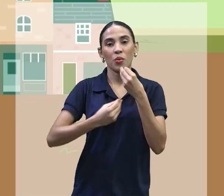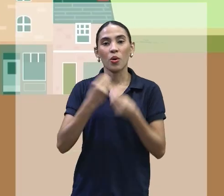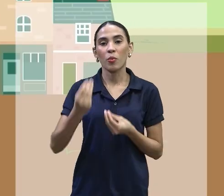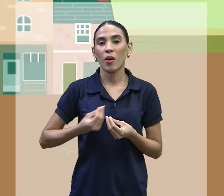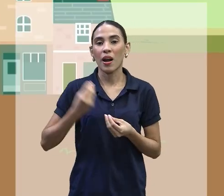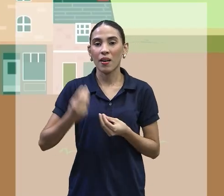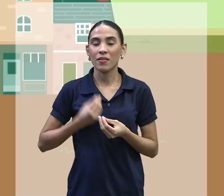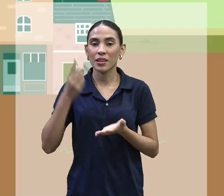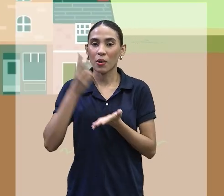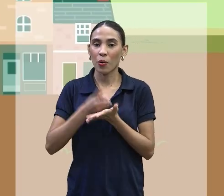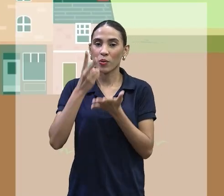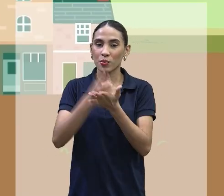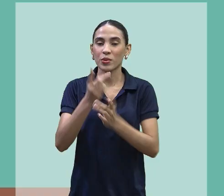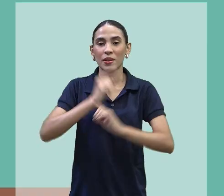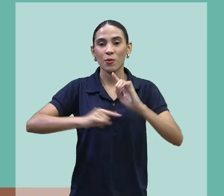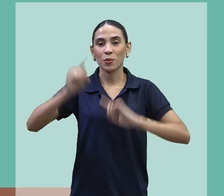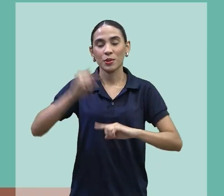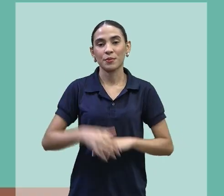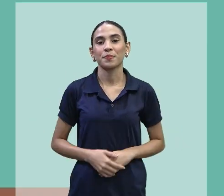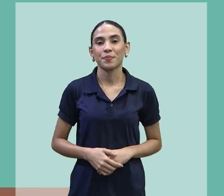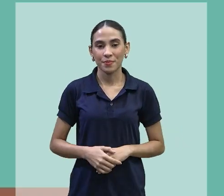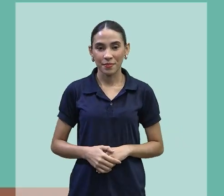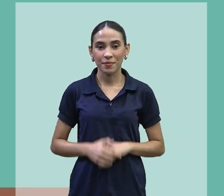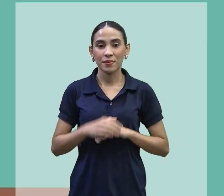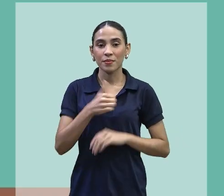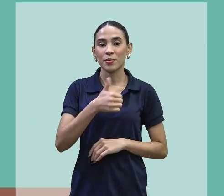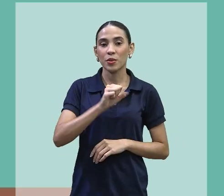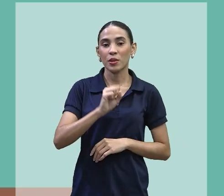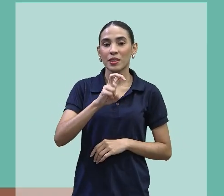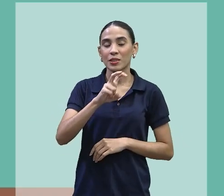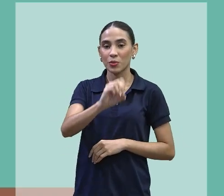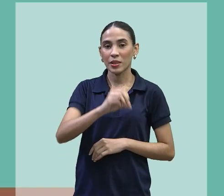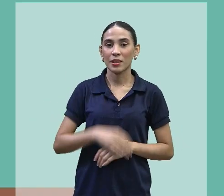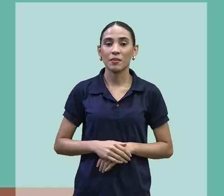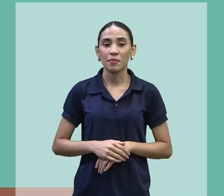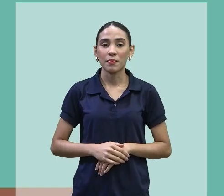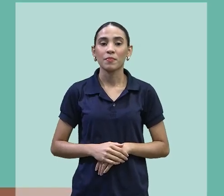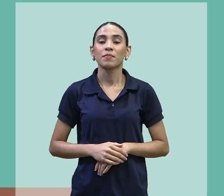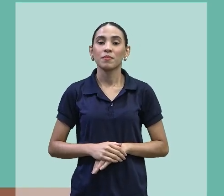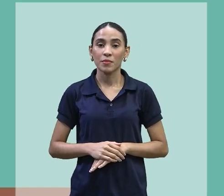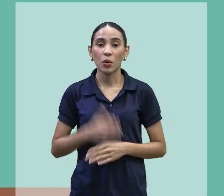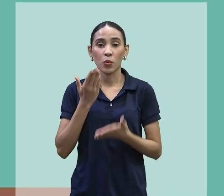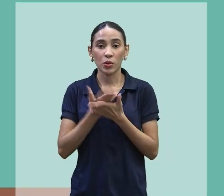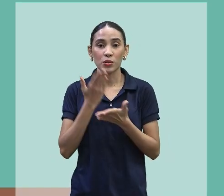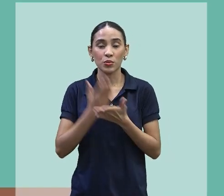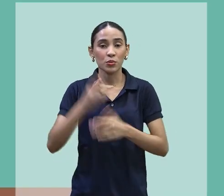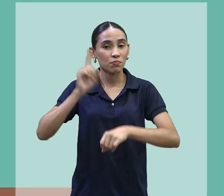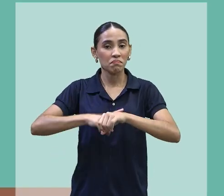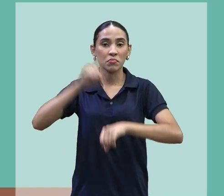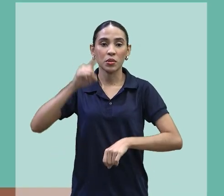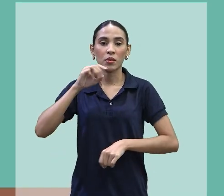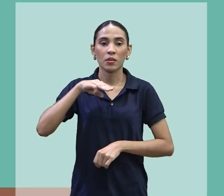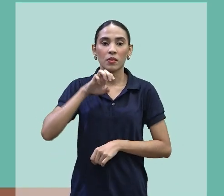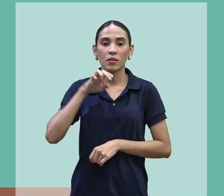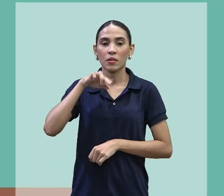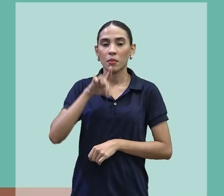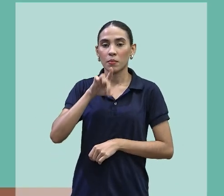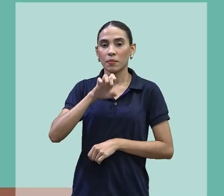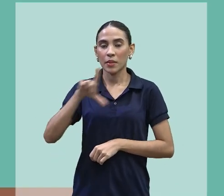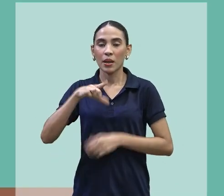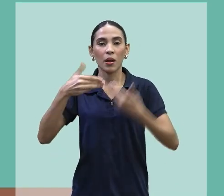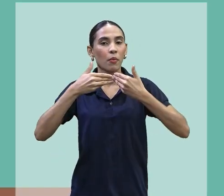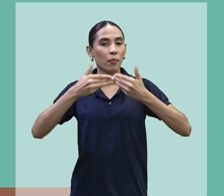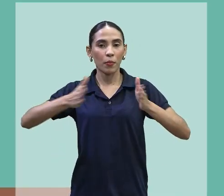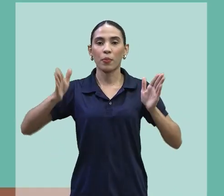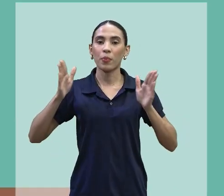se perpetua e evolui. Em 1850, os estudos pioneiros de Mendel abriram